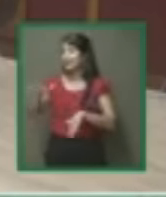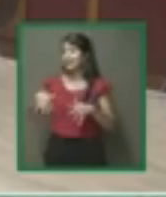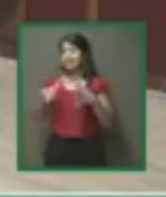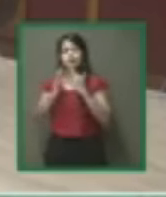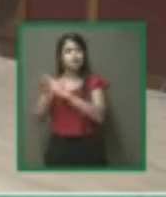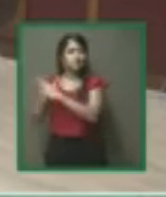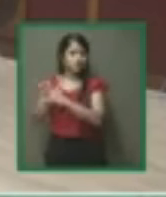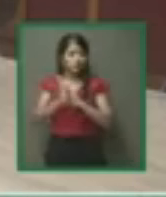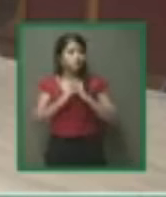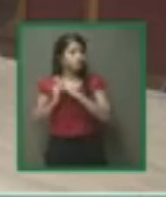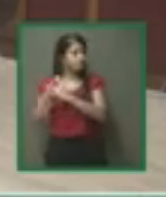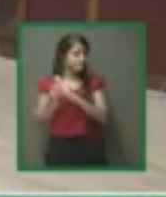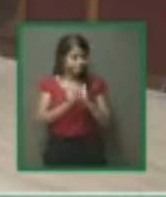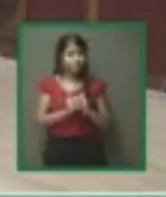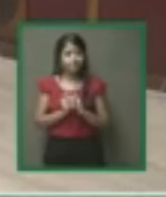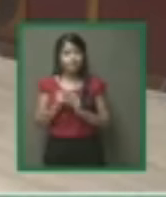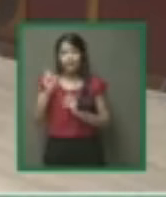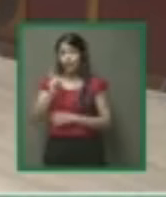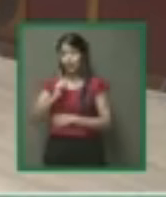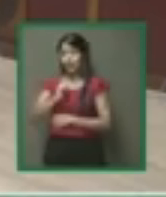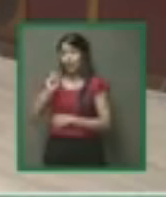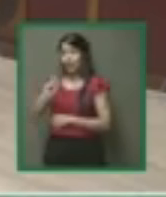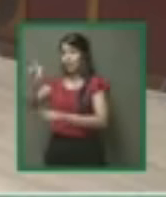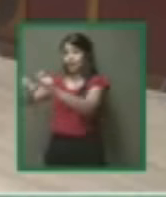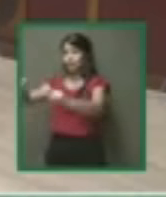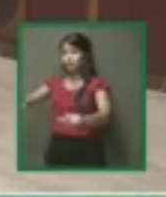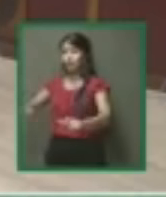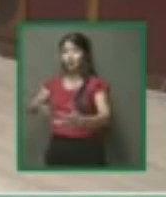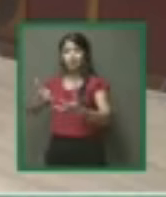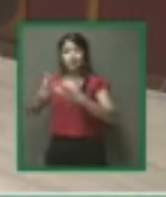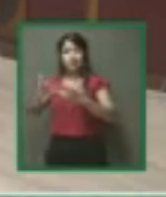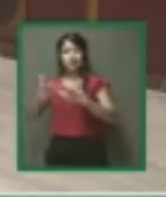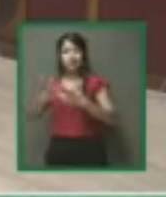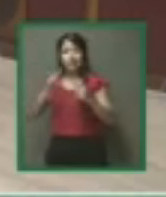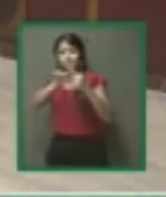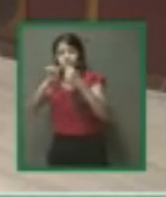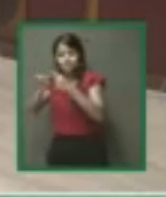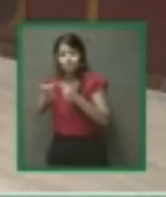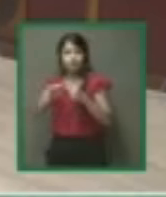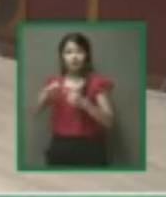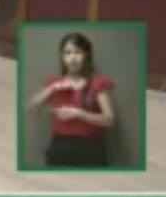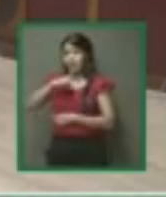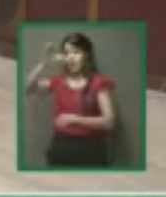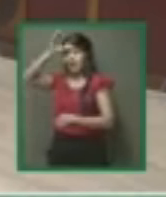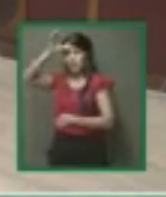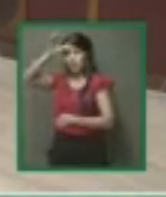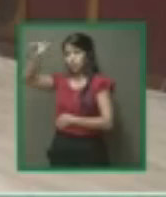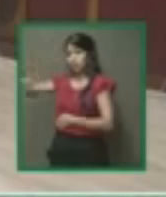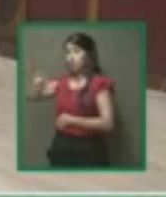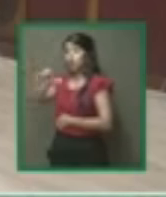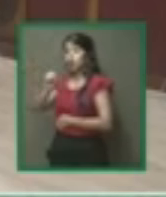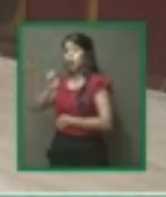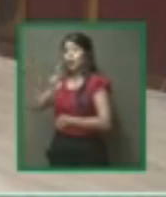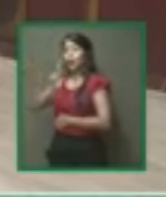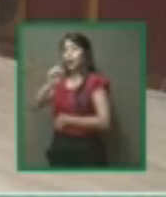burburinhos, de que haveria desejo de vingança, uma tia do Lohan começou a postar algumas coisas nas